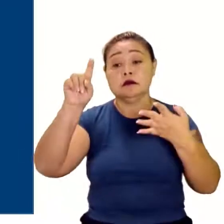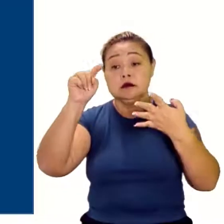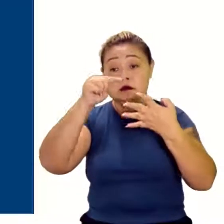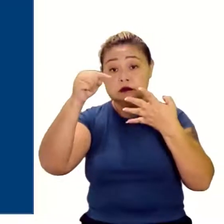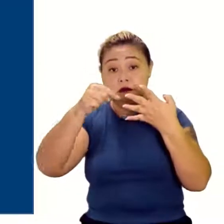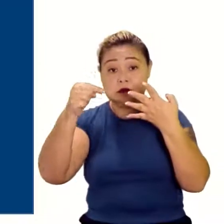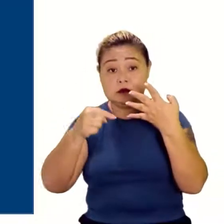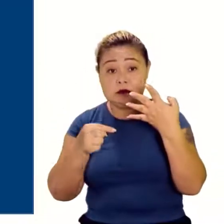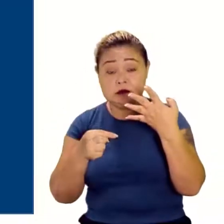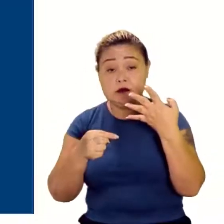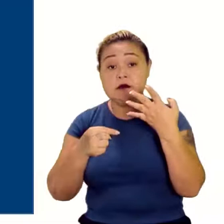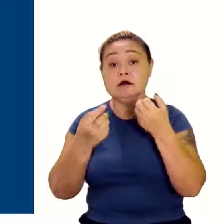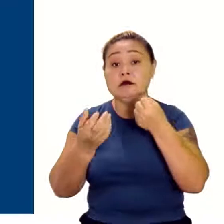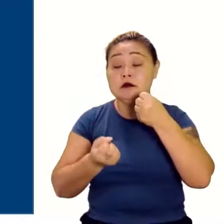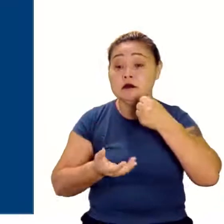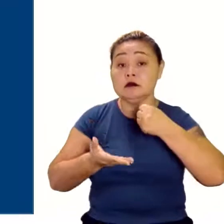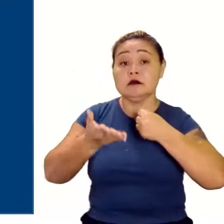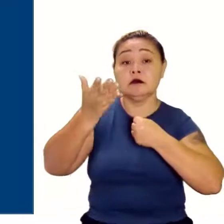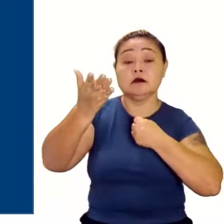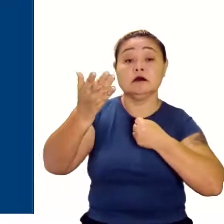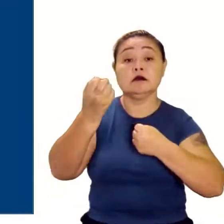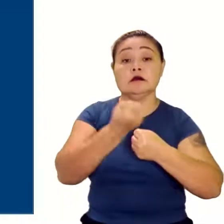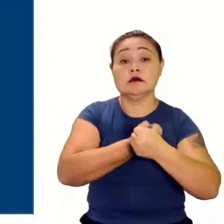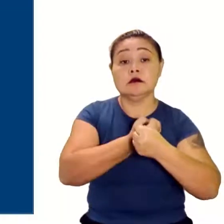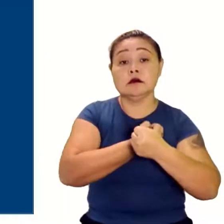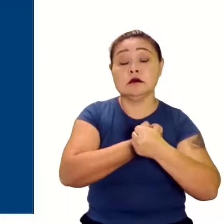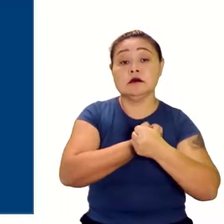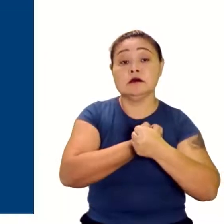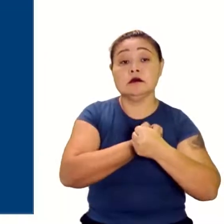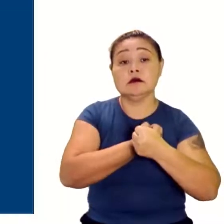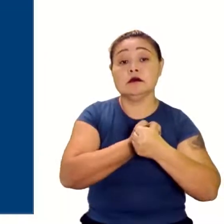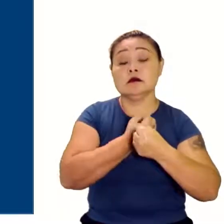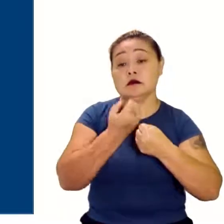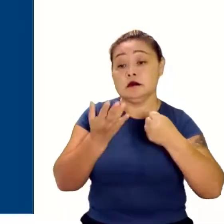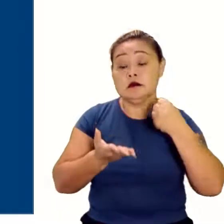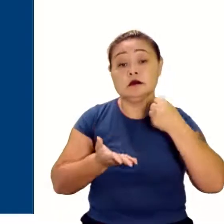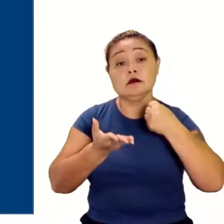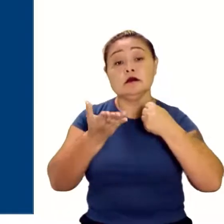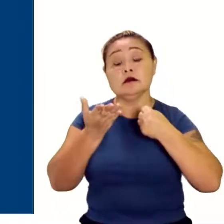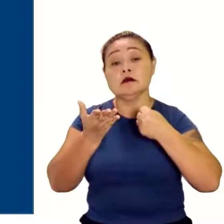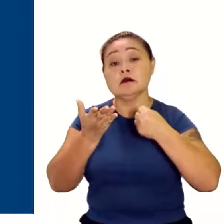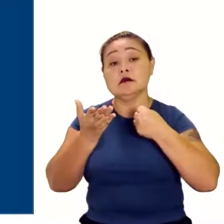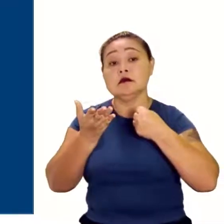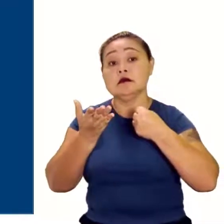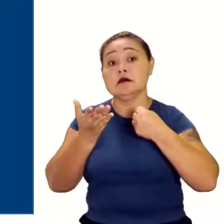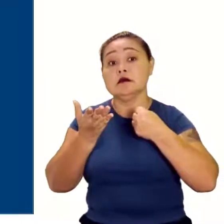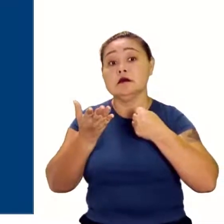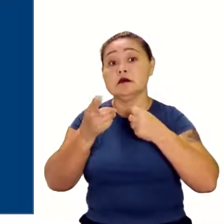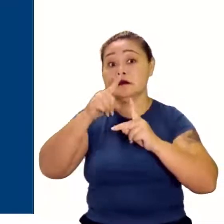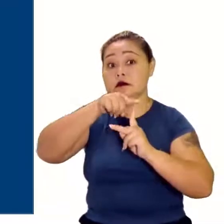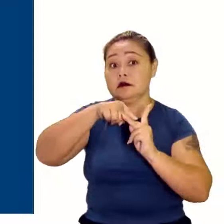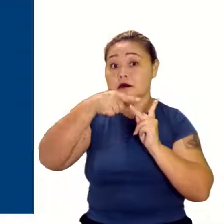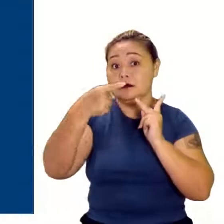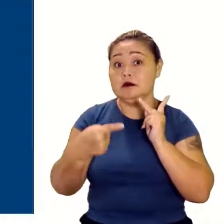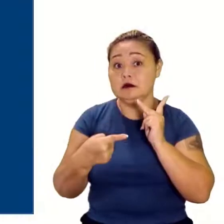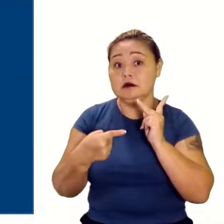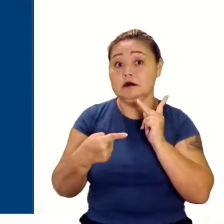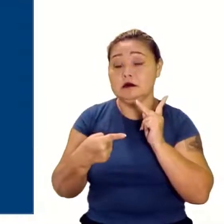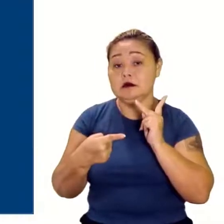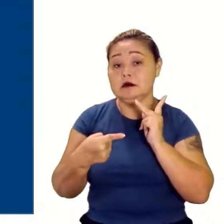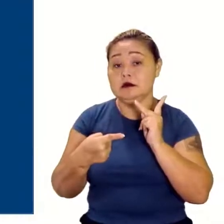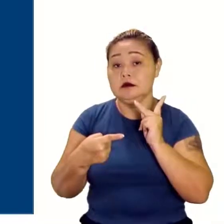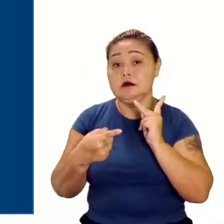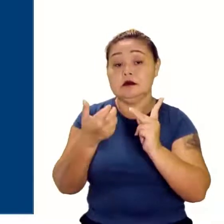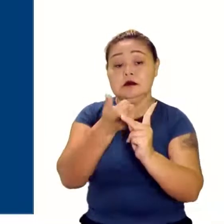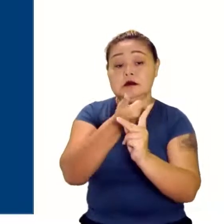as propriedades da potência... Na verdade, da raiz, né? Da radiação. O valor